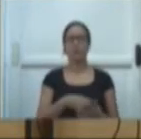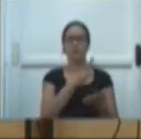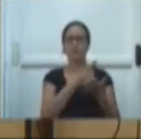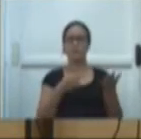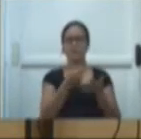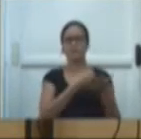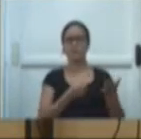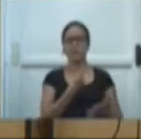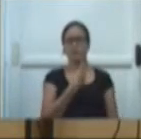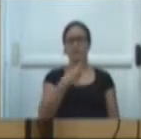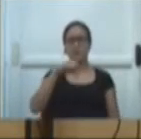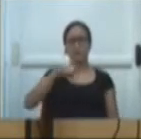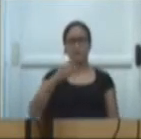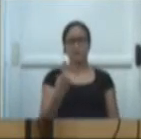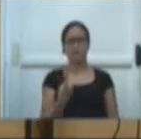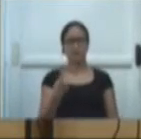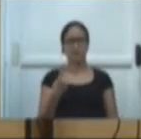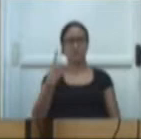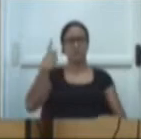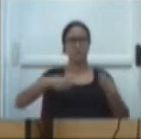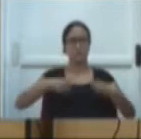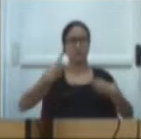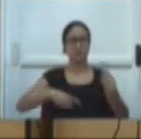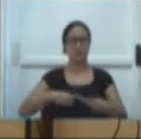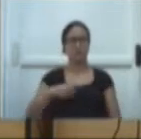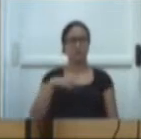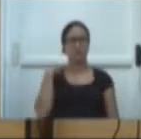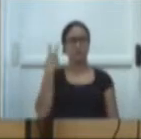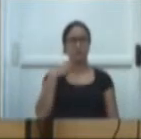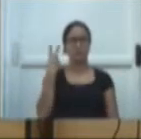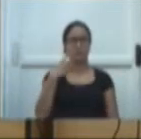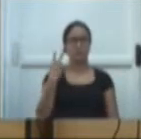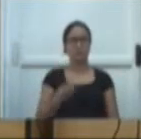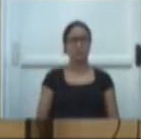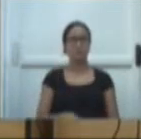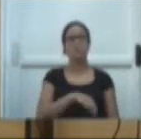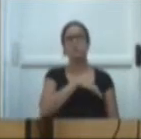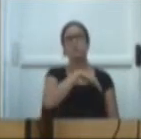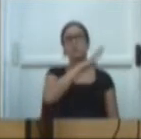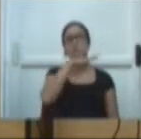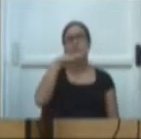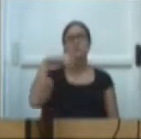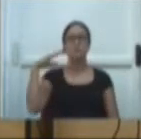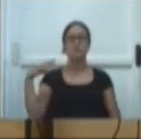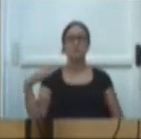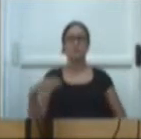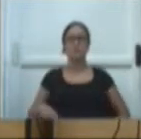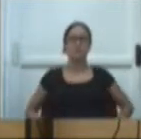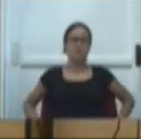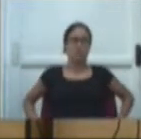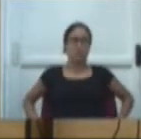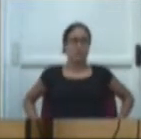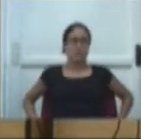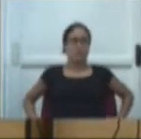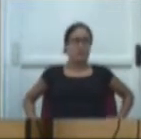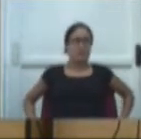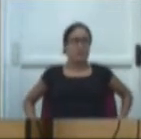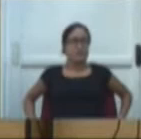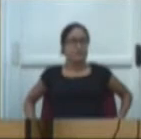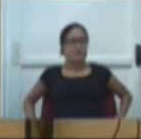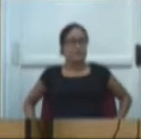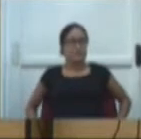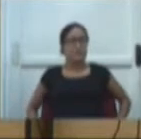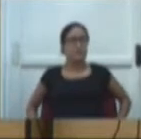191 ainda está em discussão. Existe algum vereador? Com a palavra, o vereador Aloísio de Andrade. Presidente